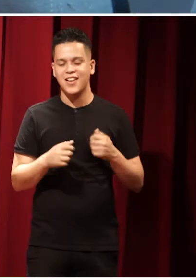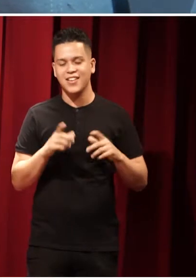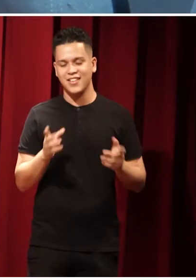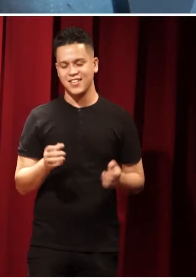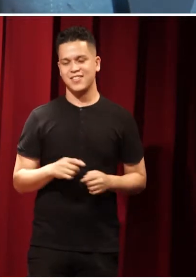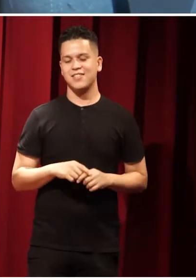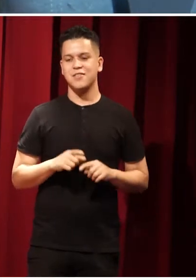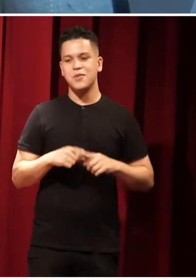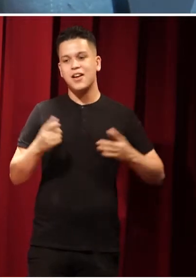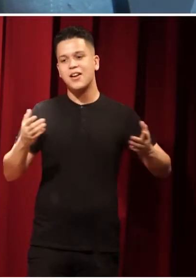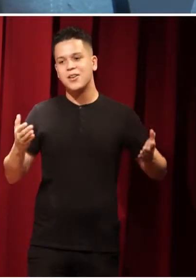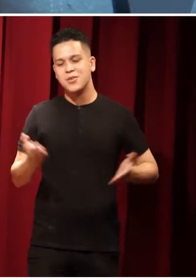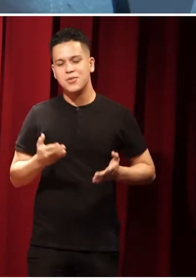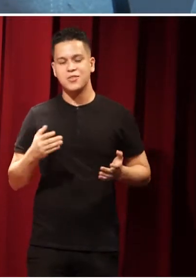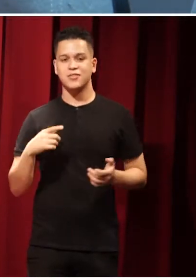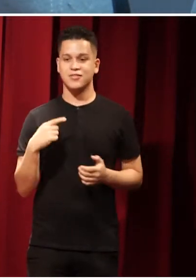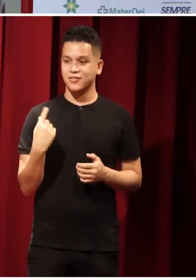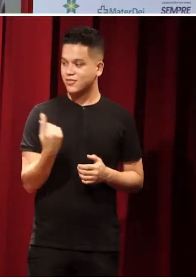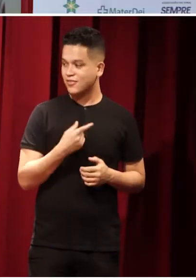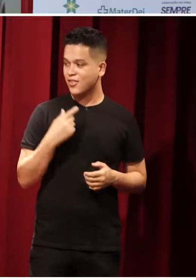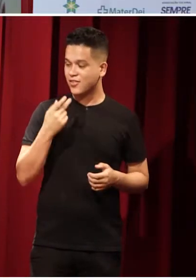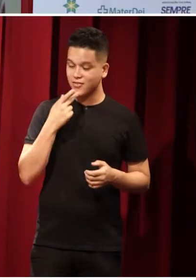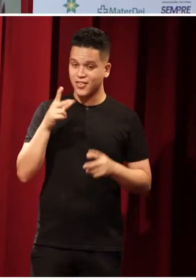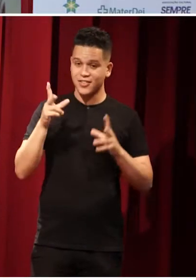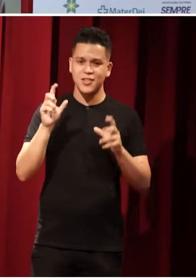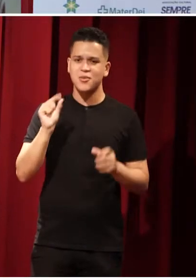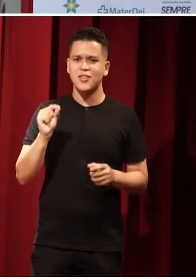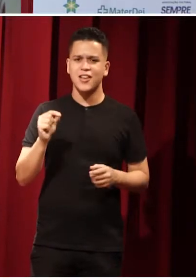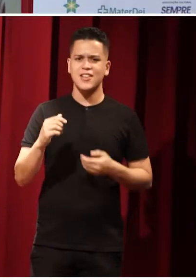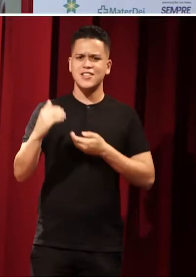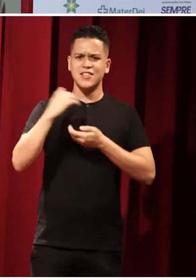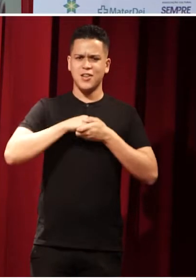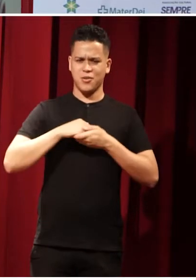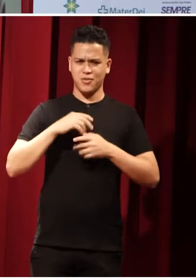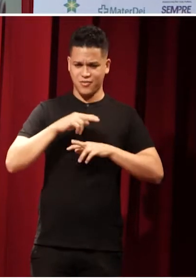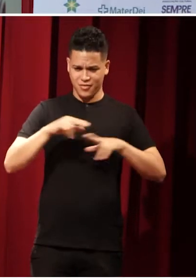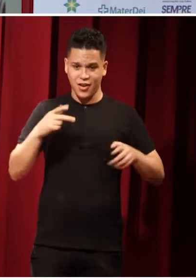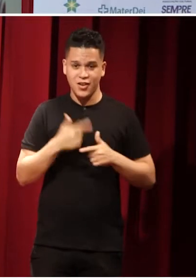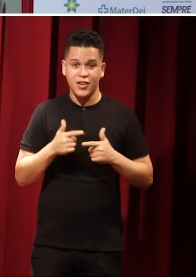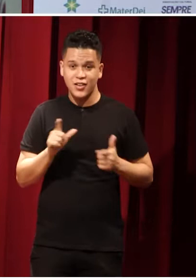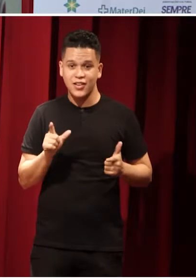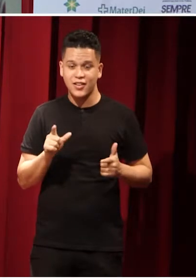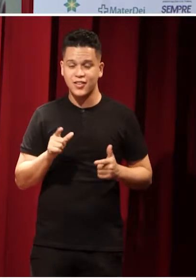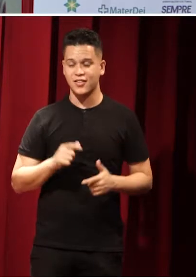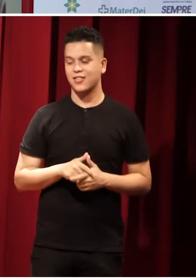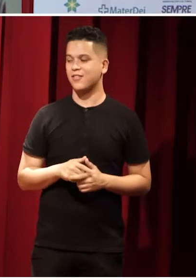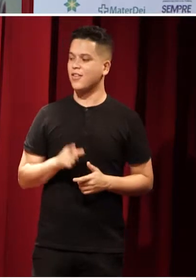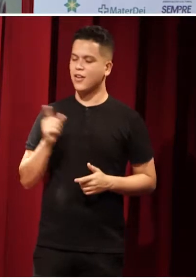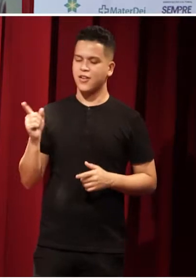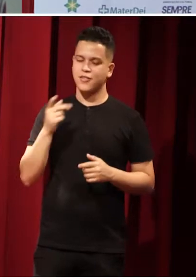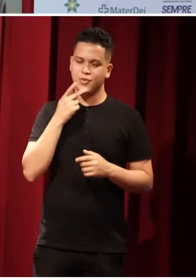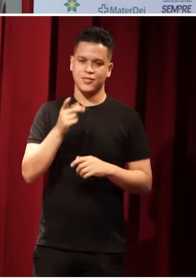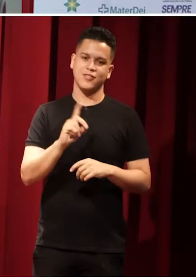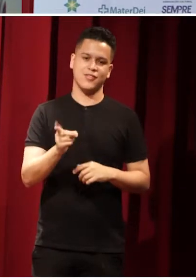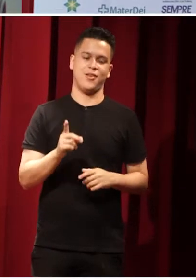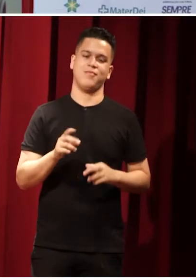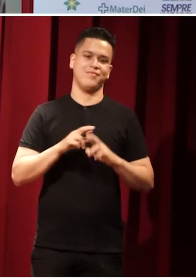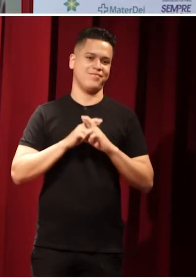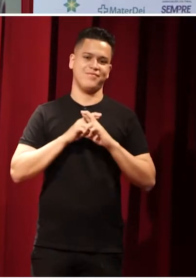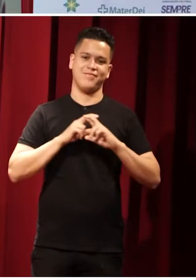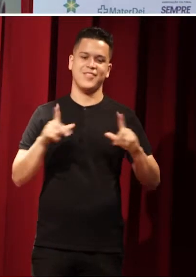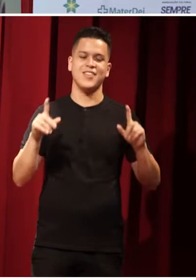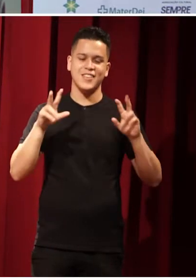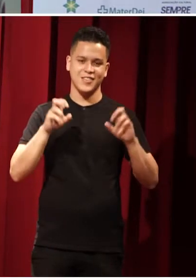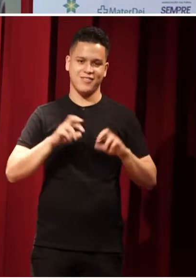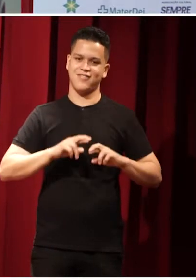plateia sorri. Que nós vamos falar sobre colapsomania, não é isso? O que nós estamos falando é de colapsologia. Tá